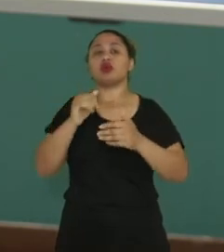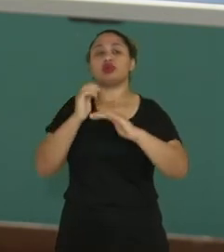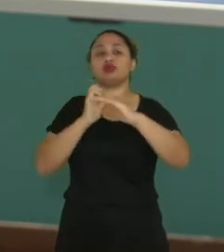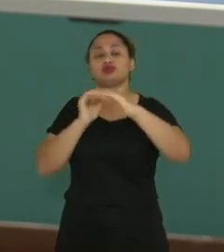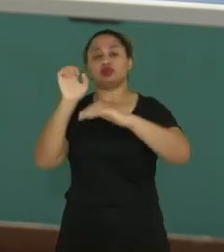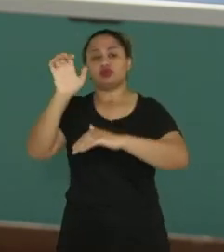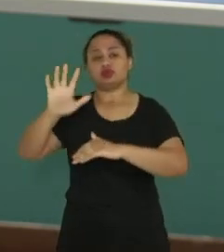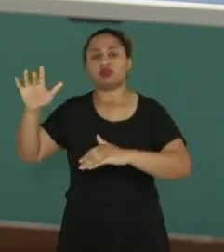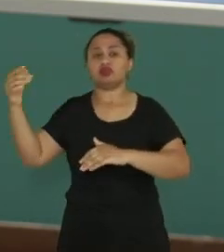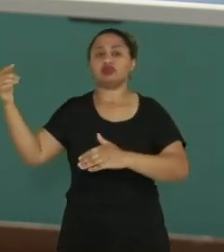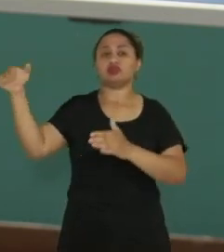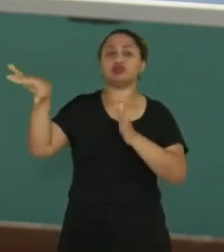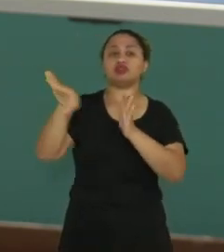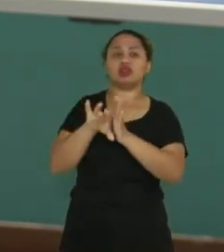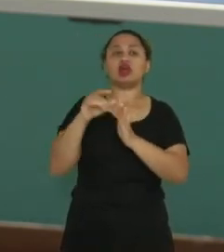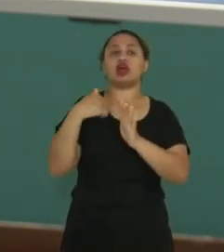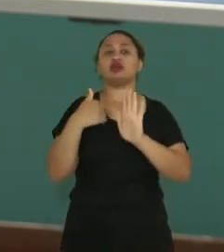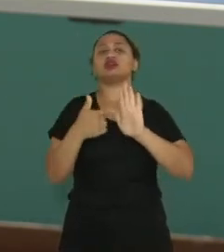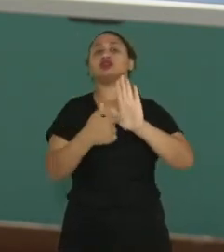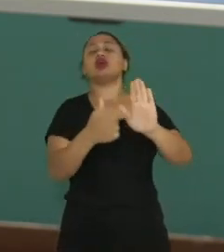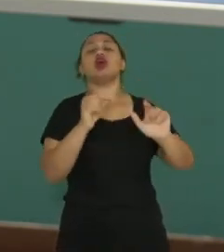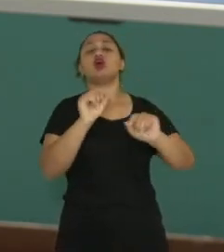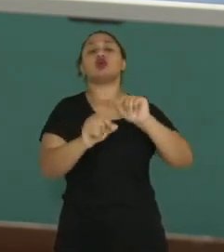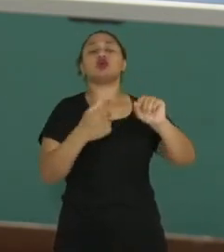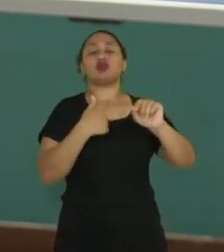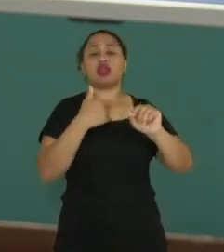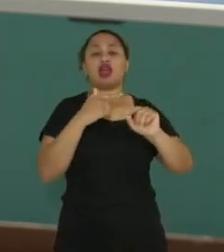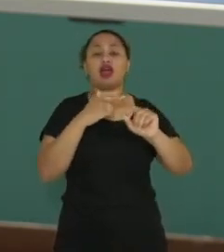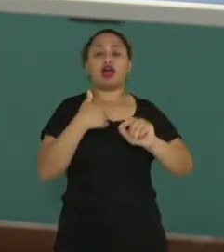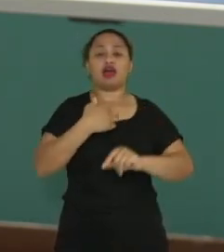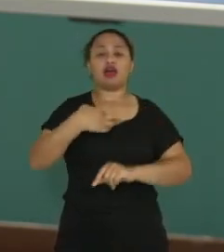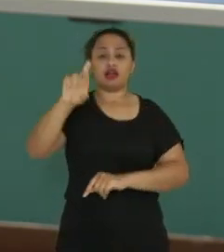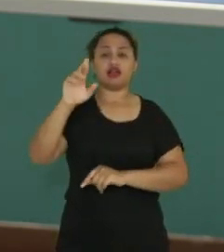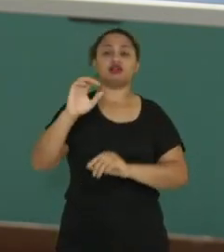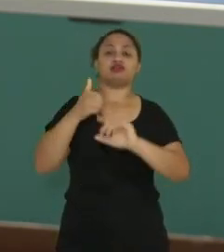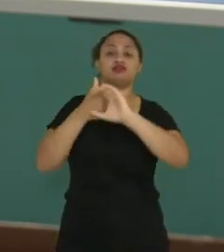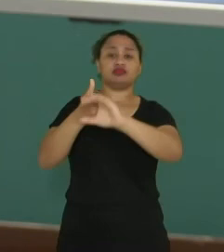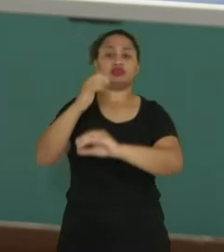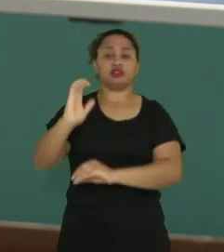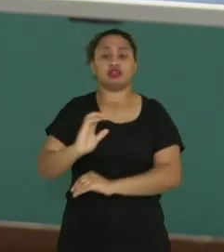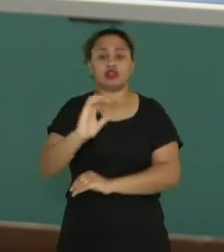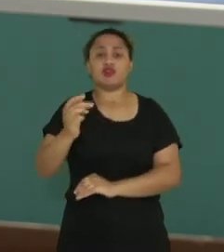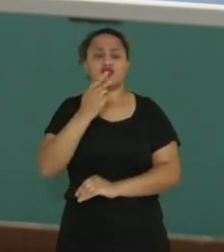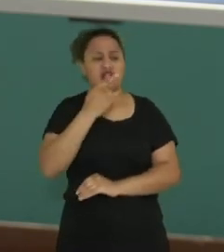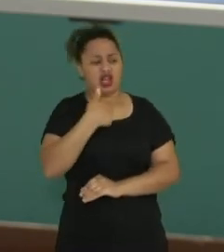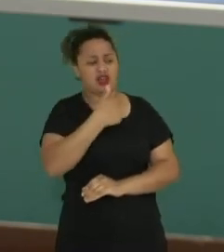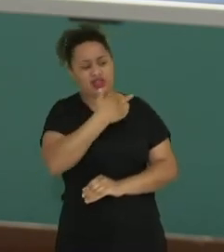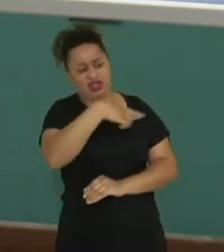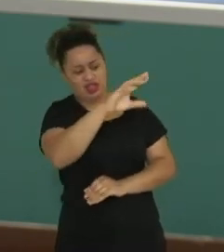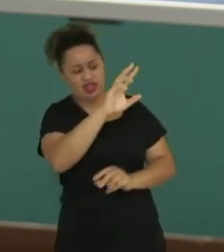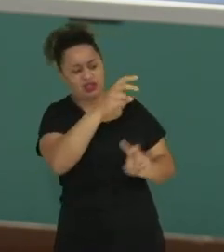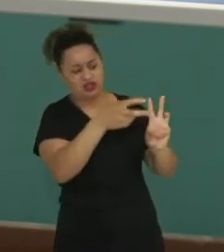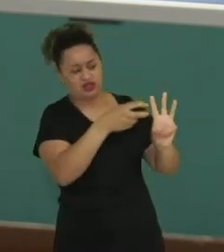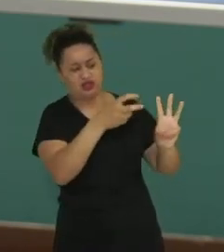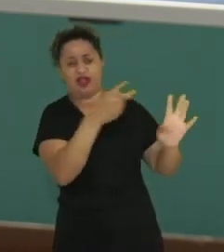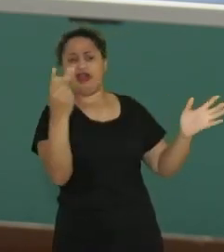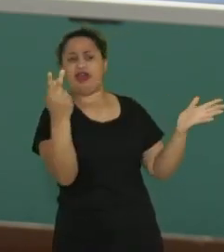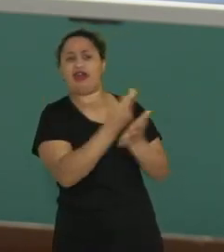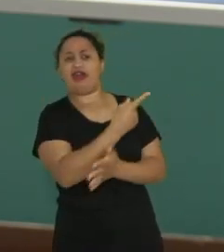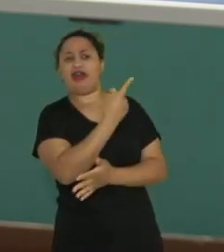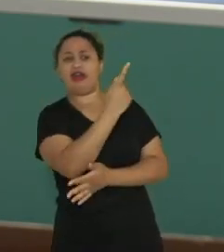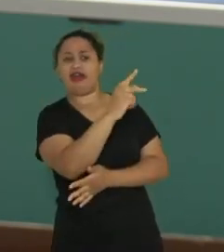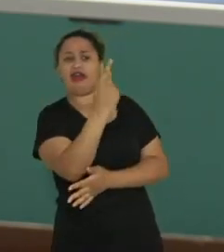chegaram e impuseram a religiosidade cristã católica, eles disseram que a religião indígena era errada, né? O culto